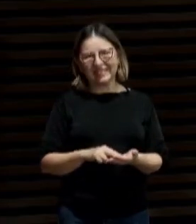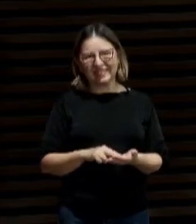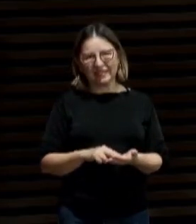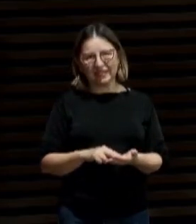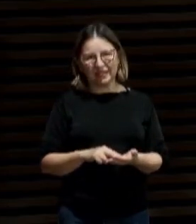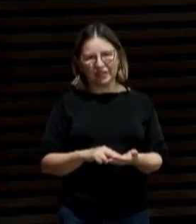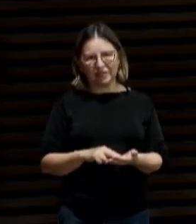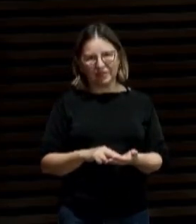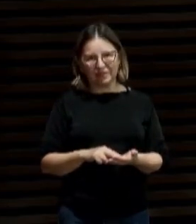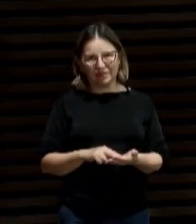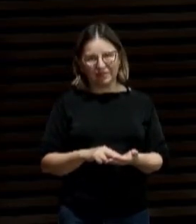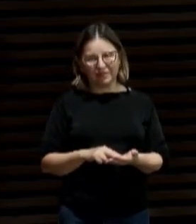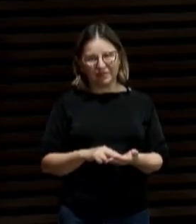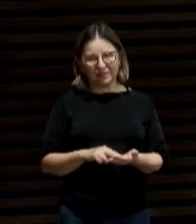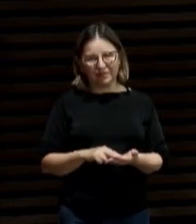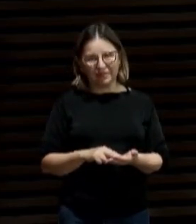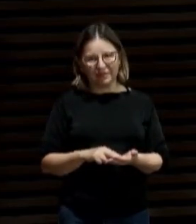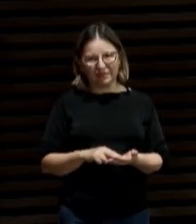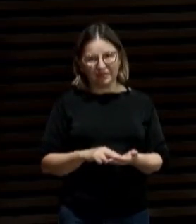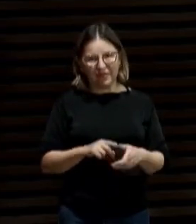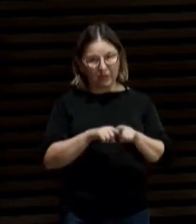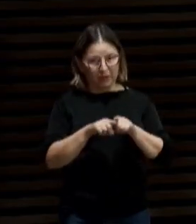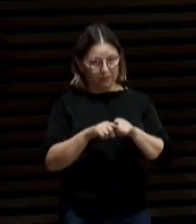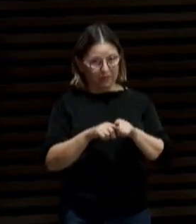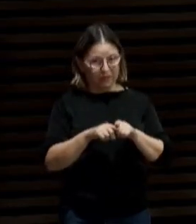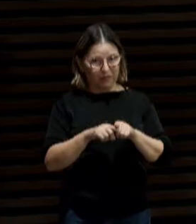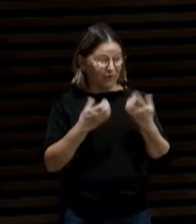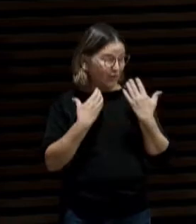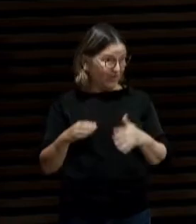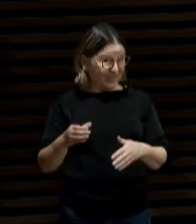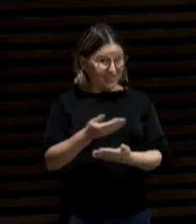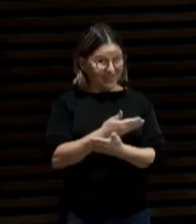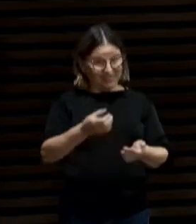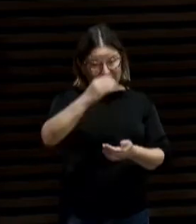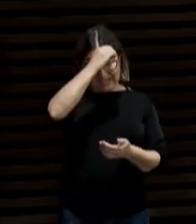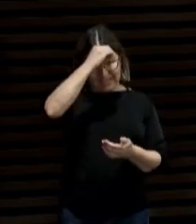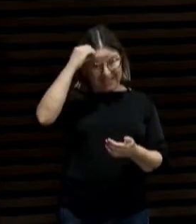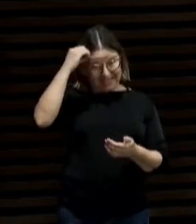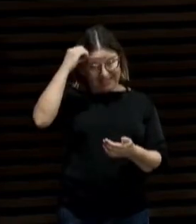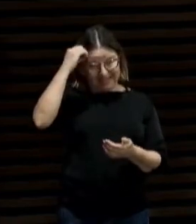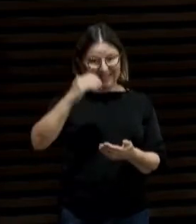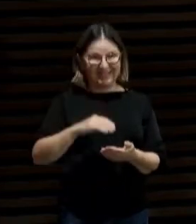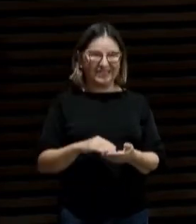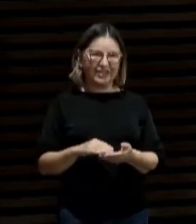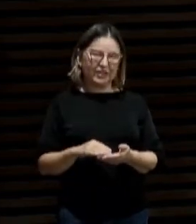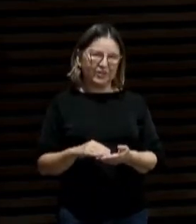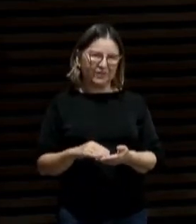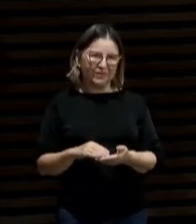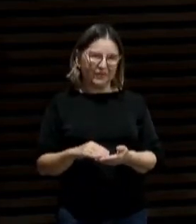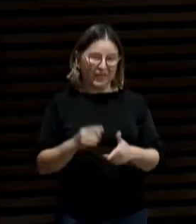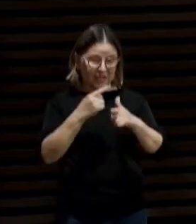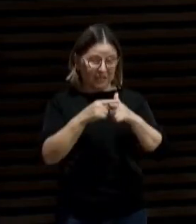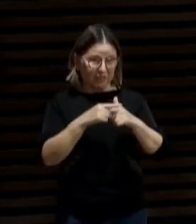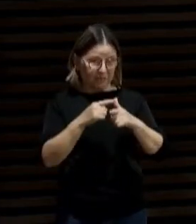ignorem a natureza da tribulação que sobreveio sobre nós, porquanto foi acima das nossas forças, a ponto de nós desesperarmos